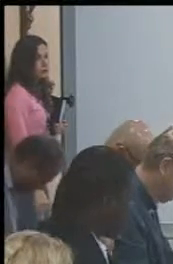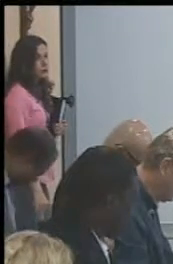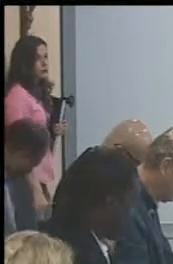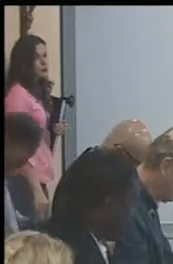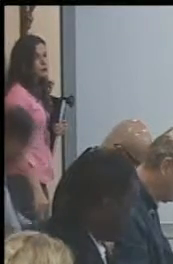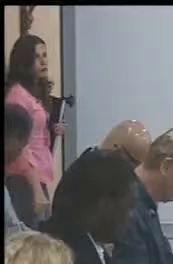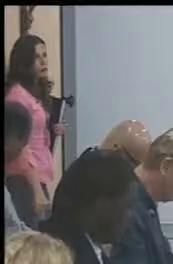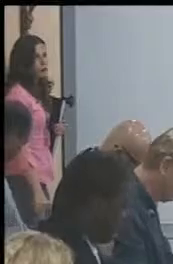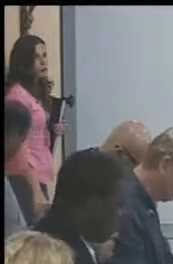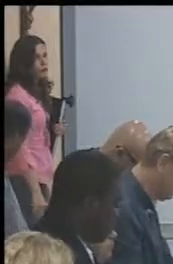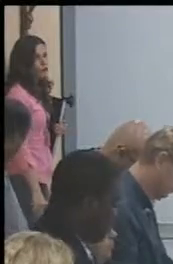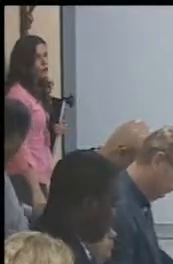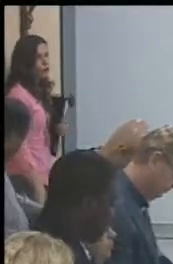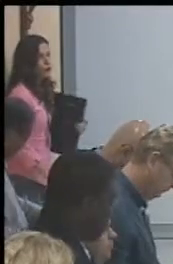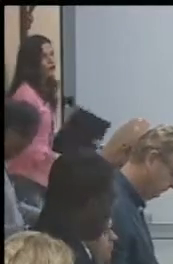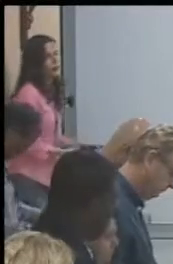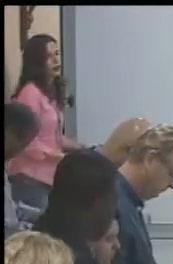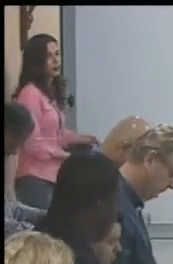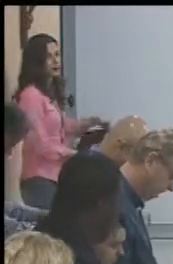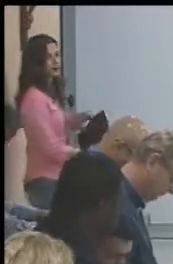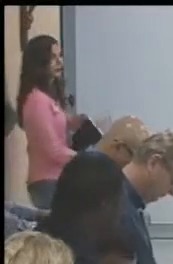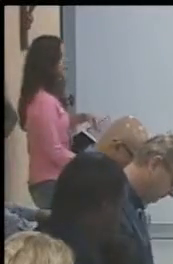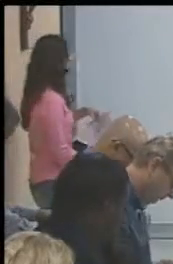Cristiano Messias dos Santos.